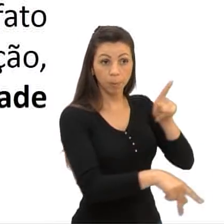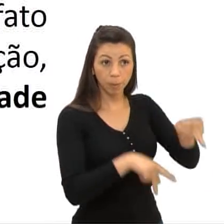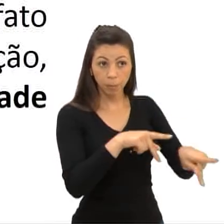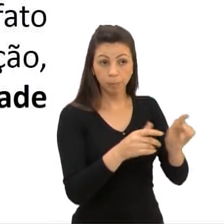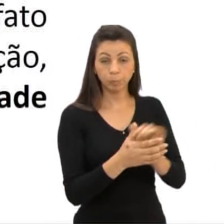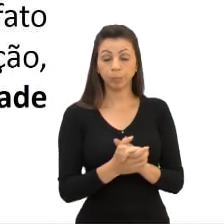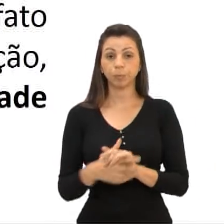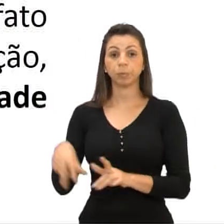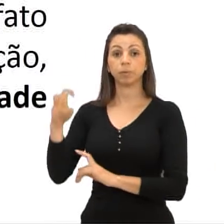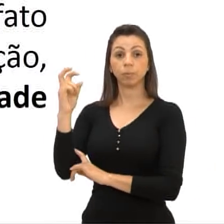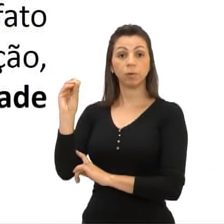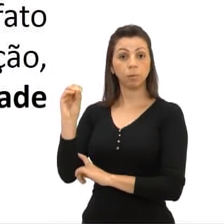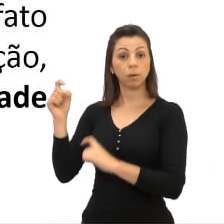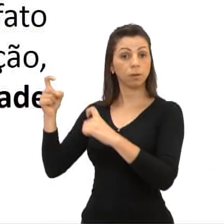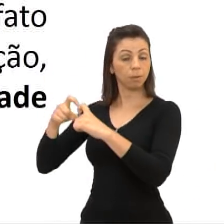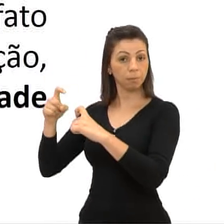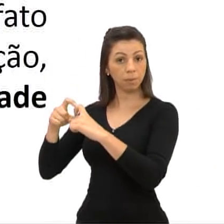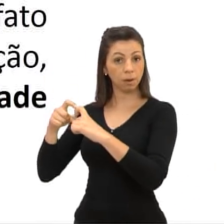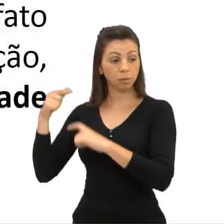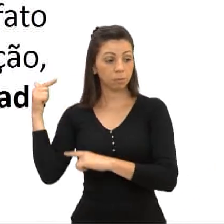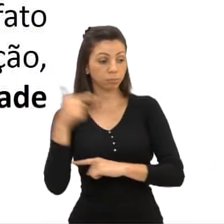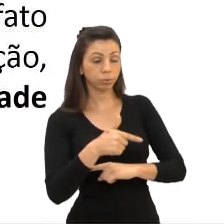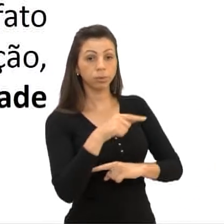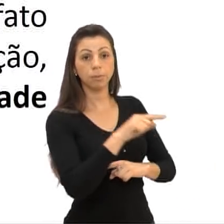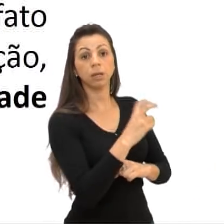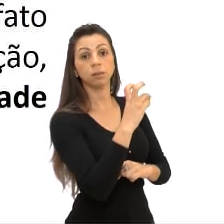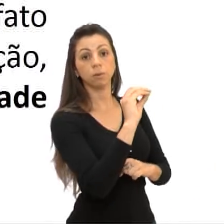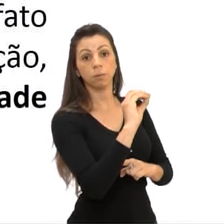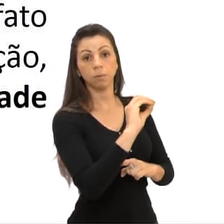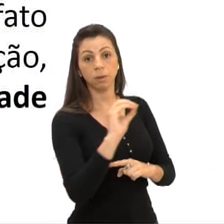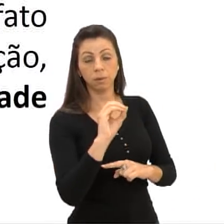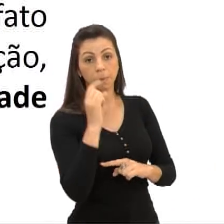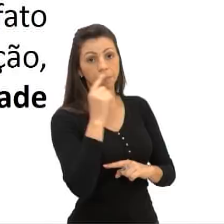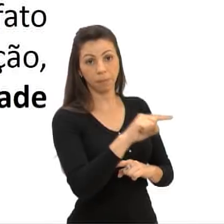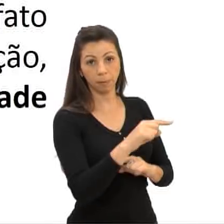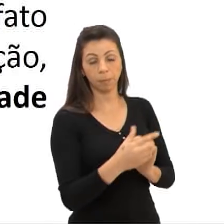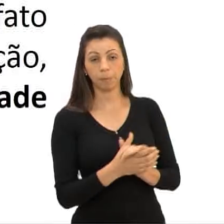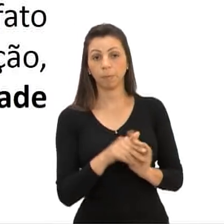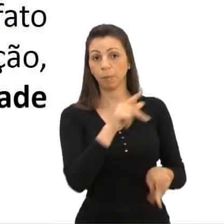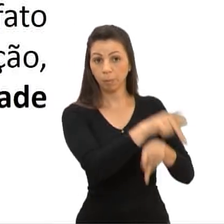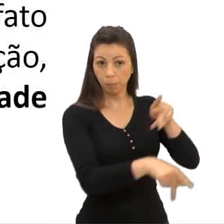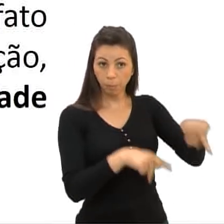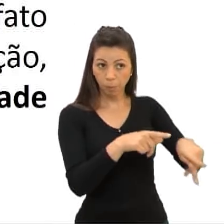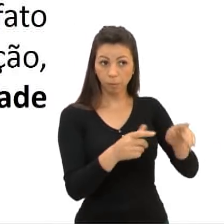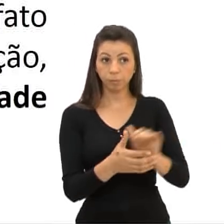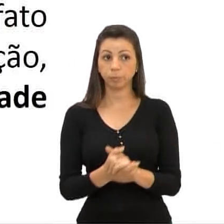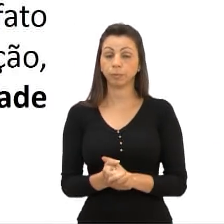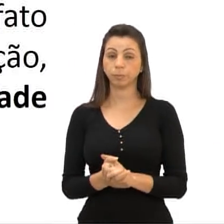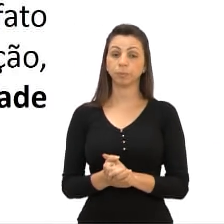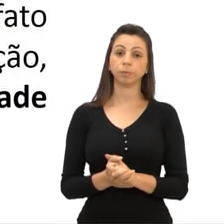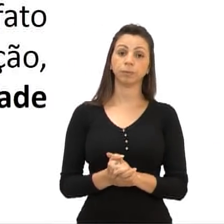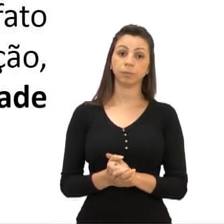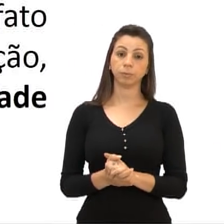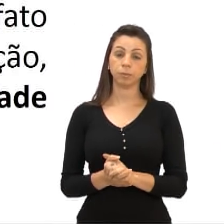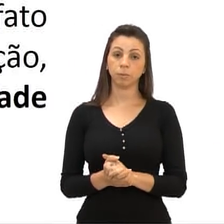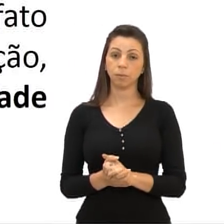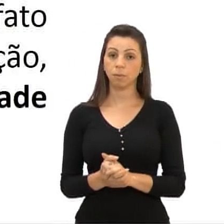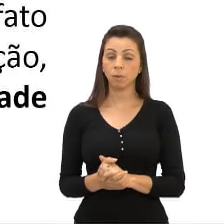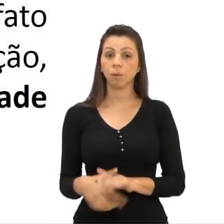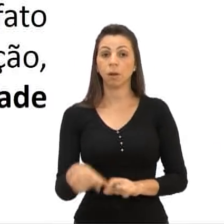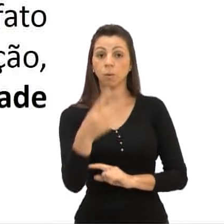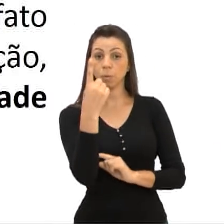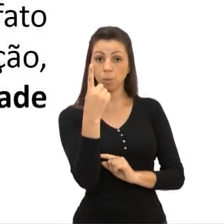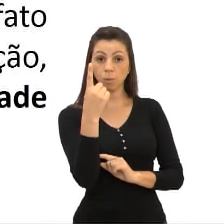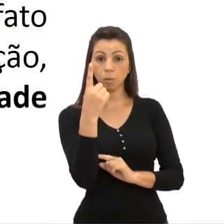para cada 50 mil habitantes, nós temos o produto dos extremos, 1 para 50